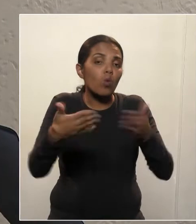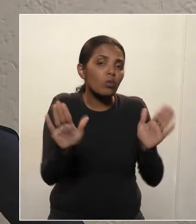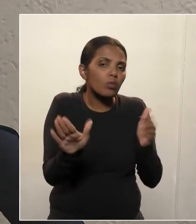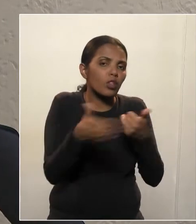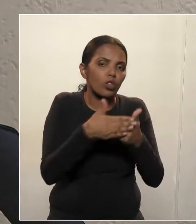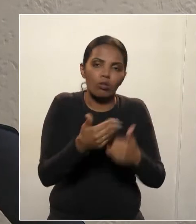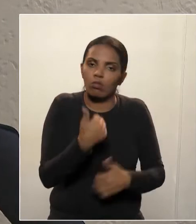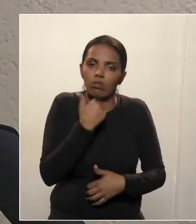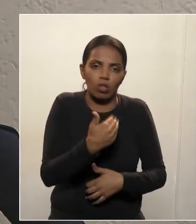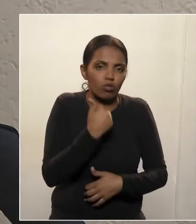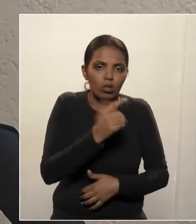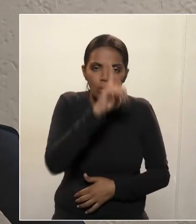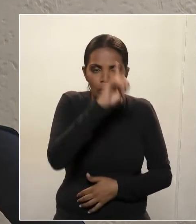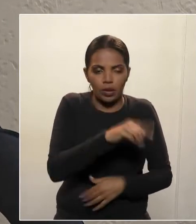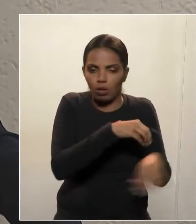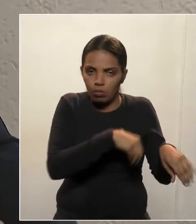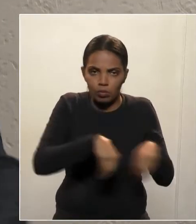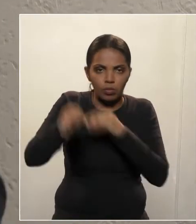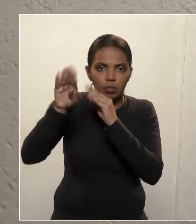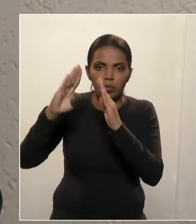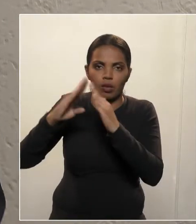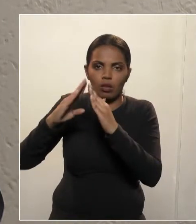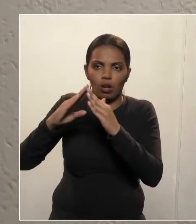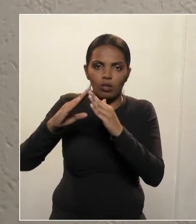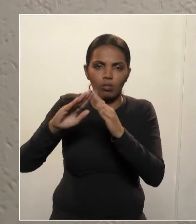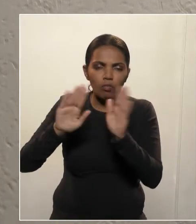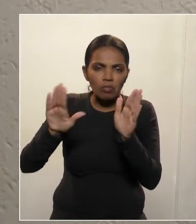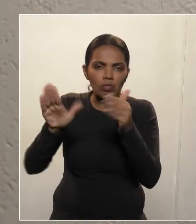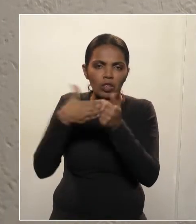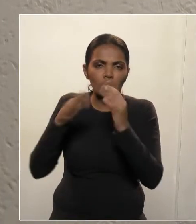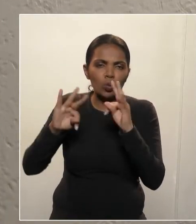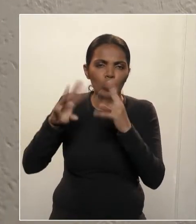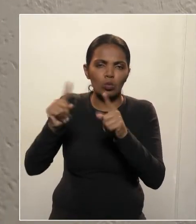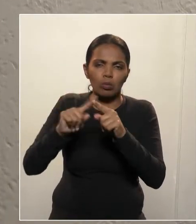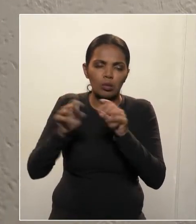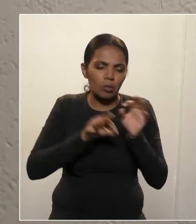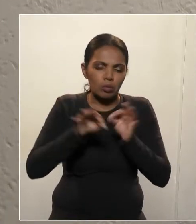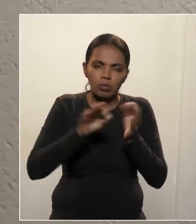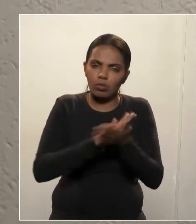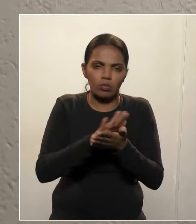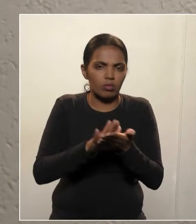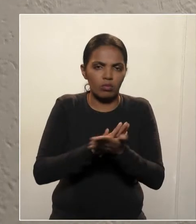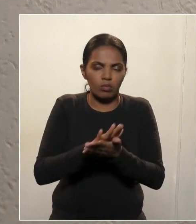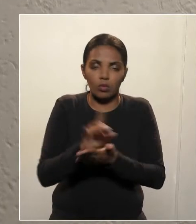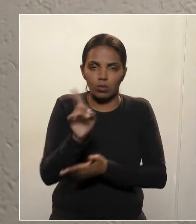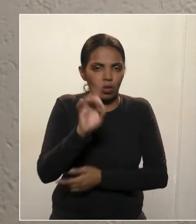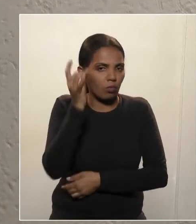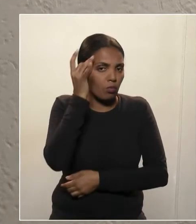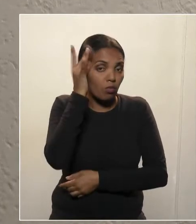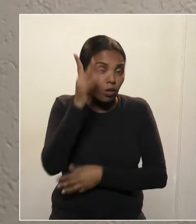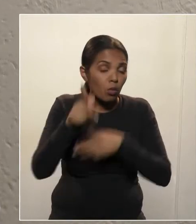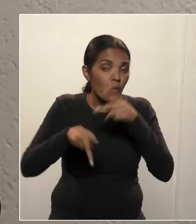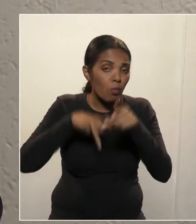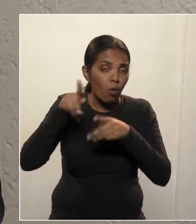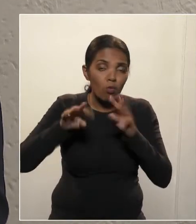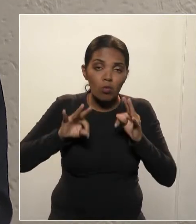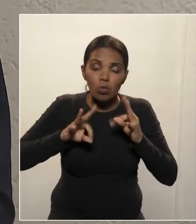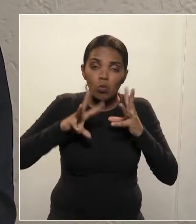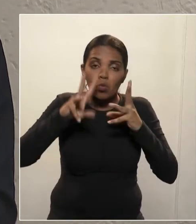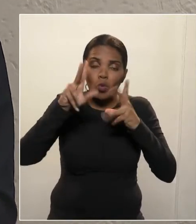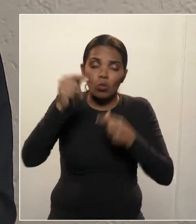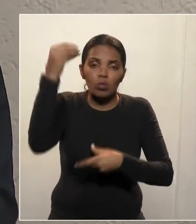mandar todo mundo para casa e fechar tudo sem planejamento. Não é fácil manter toda uma população